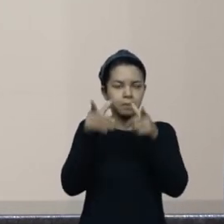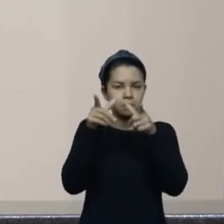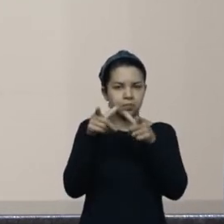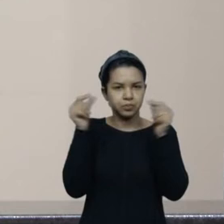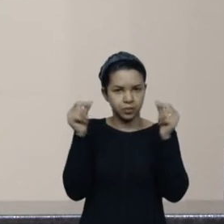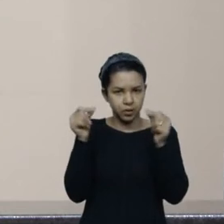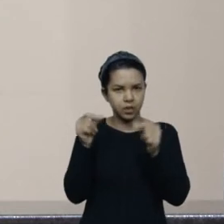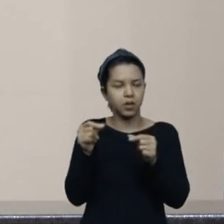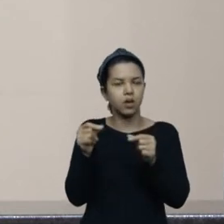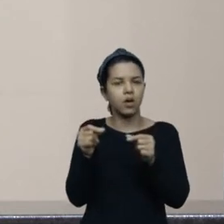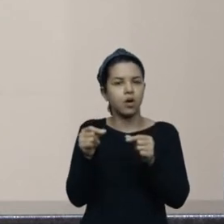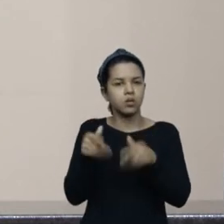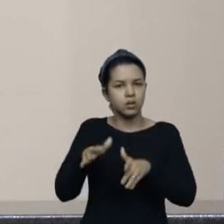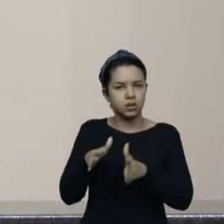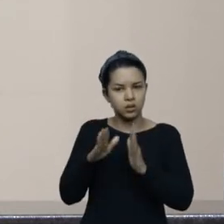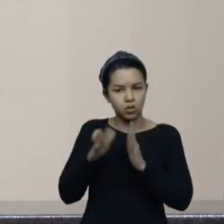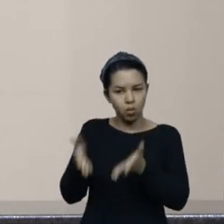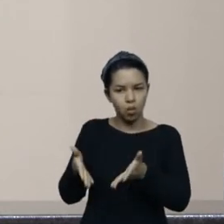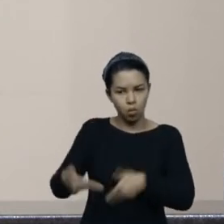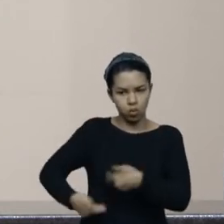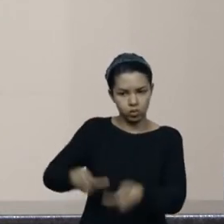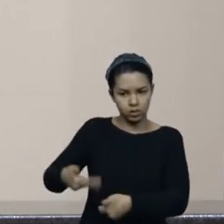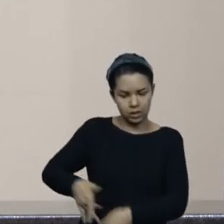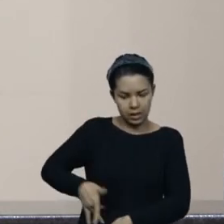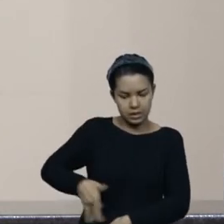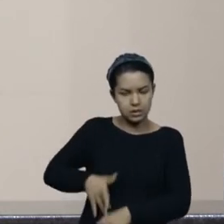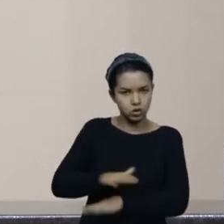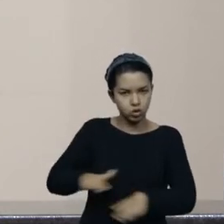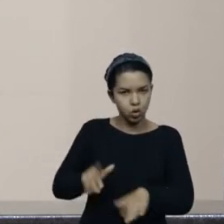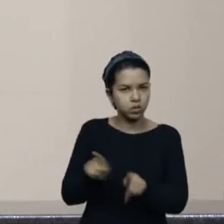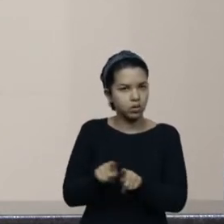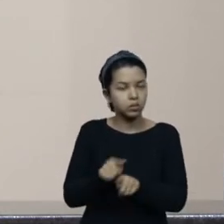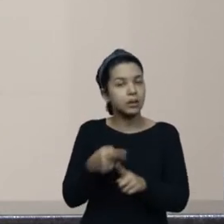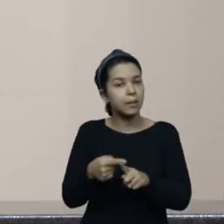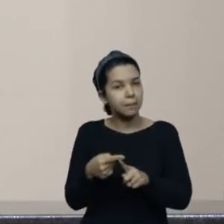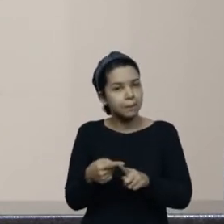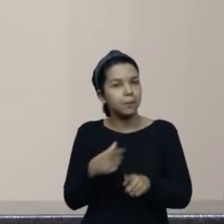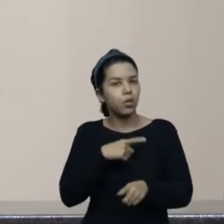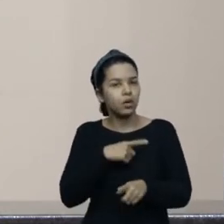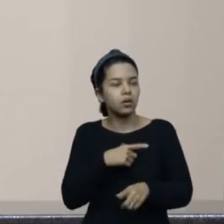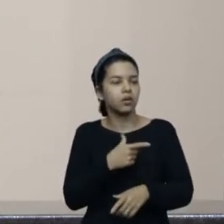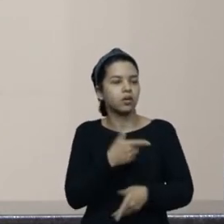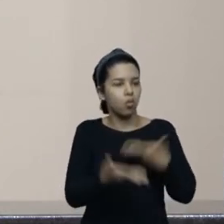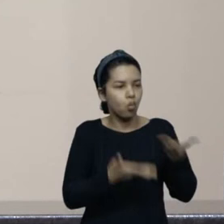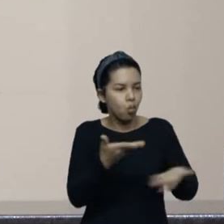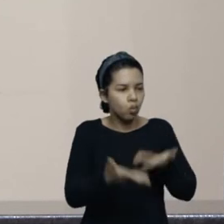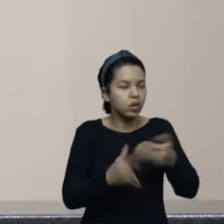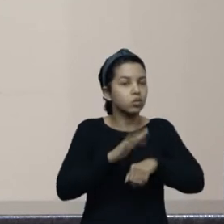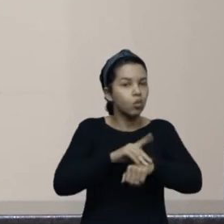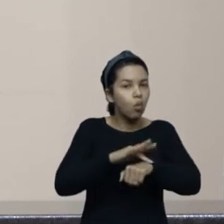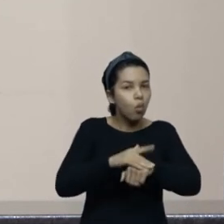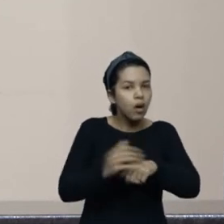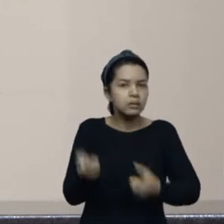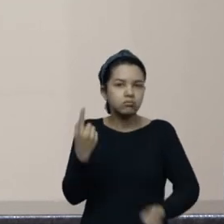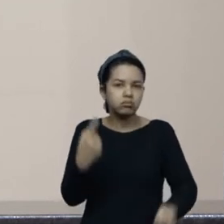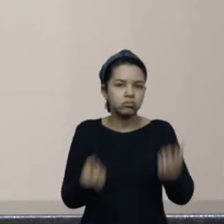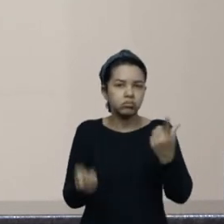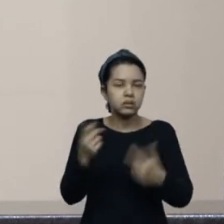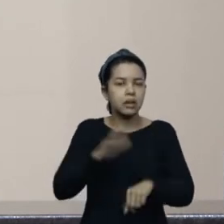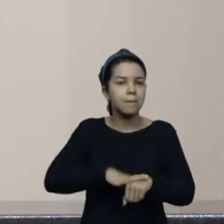mas sim também a doenças raras. E como o doutor Roberto Benvenuti falou, existem mais de 6